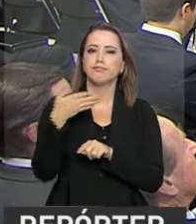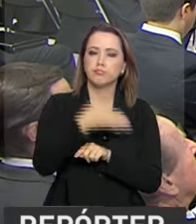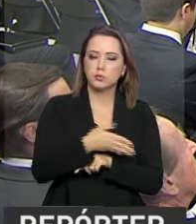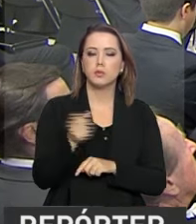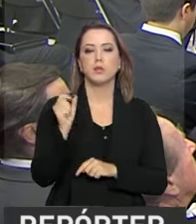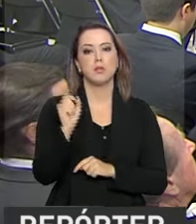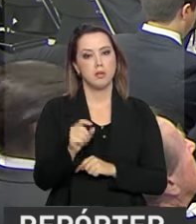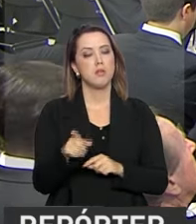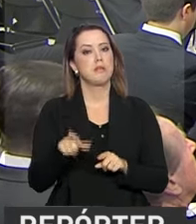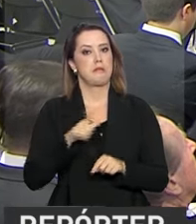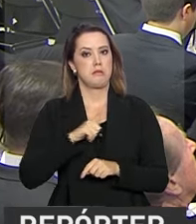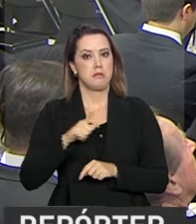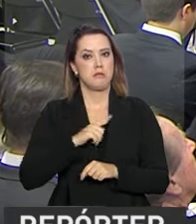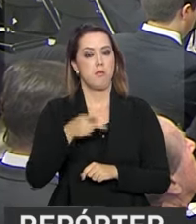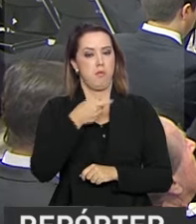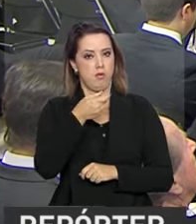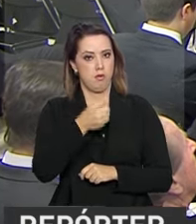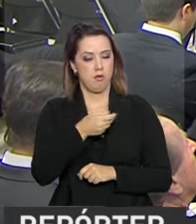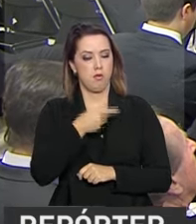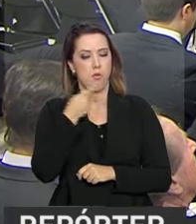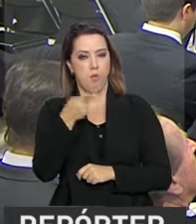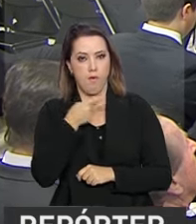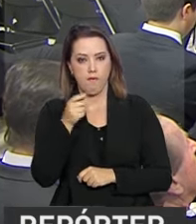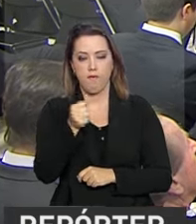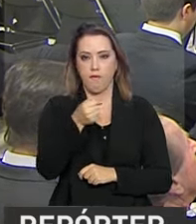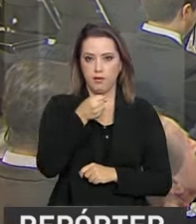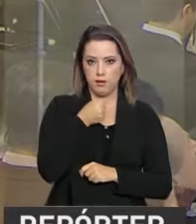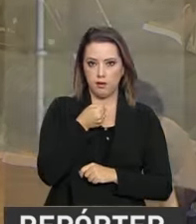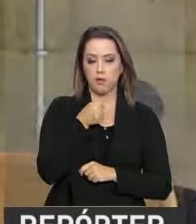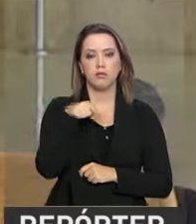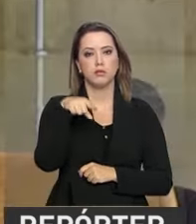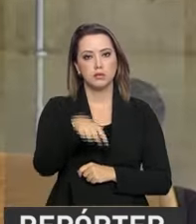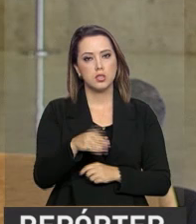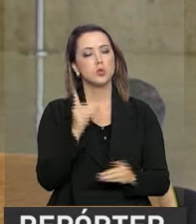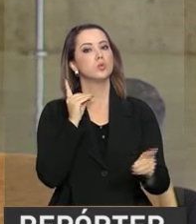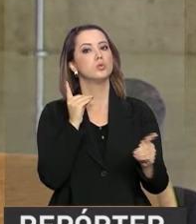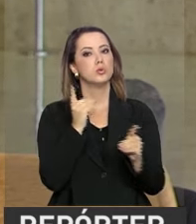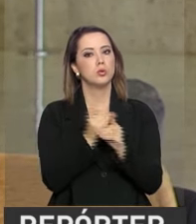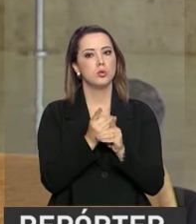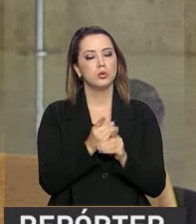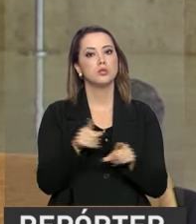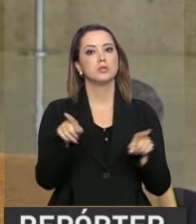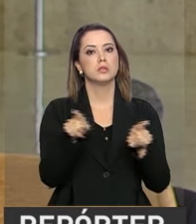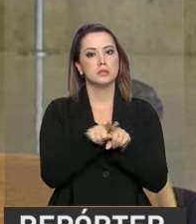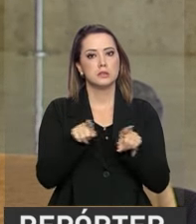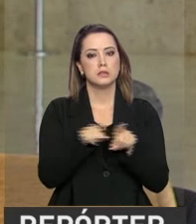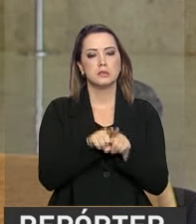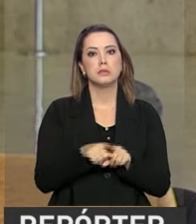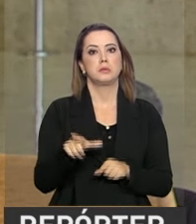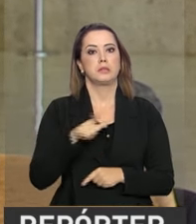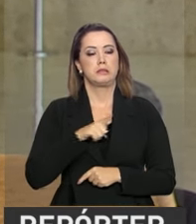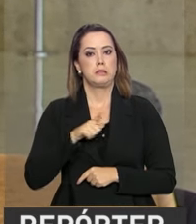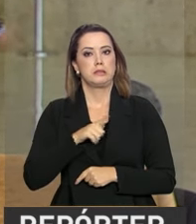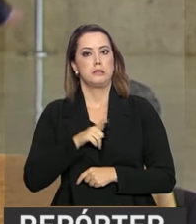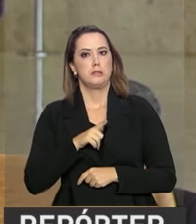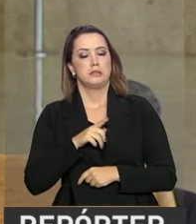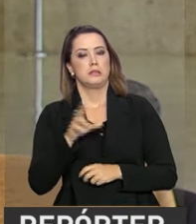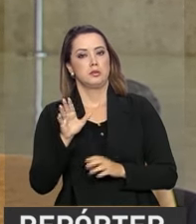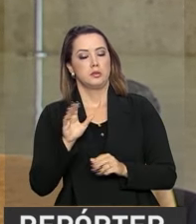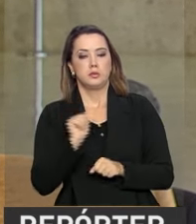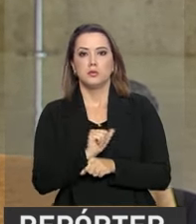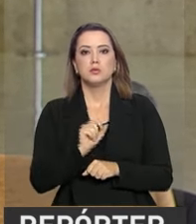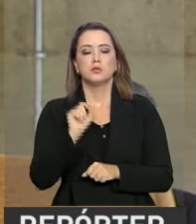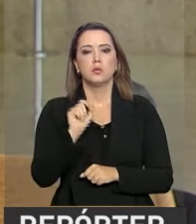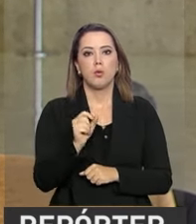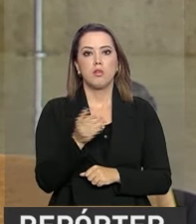uma expectativa, inclusive, de que ele fale, faça uma fala durante esse encontro, e também há uma outra expectativa com relação a um